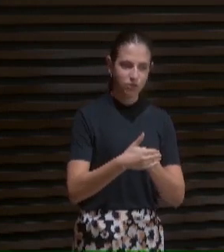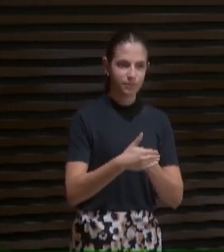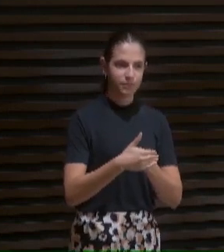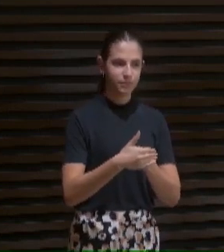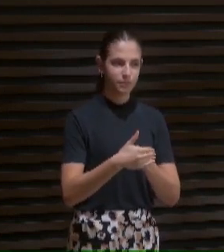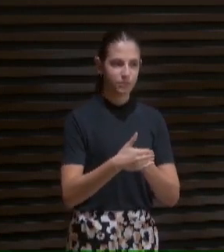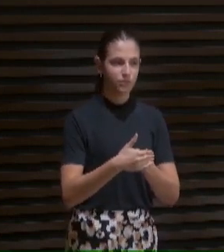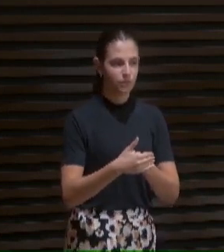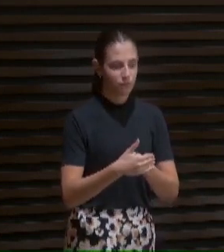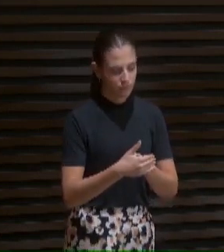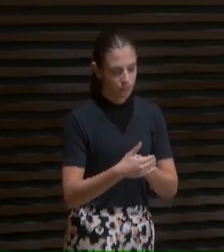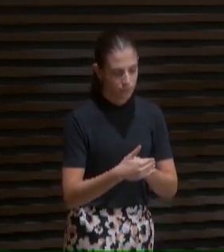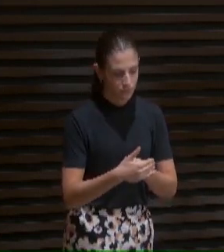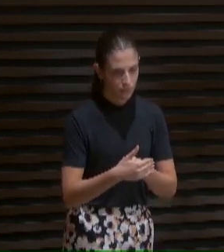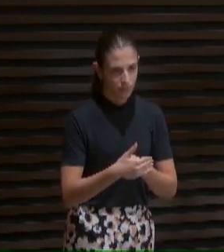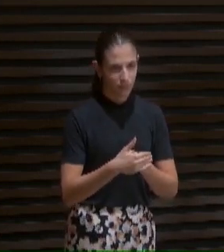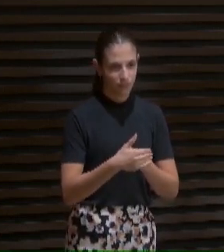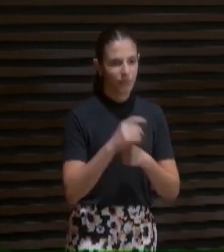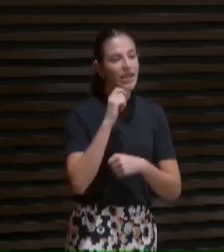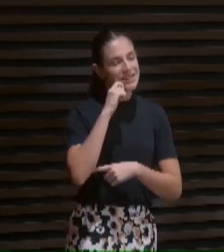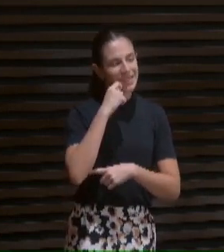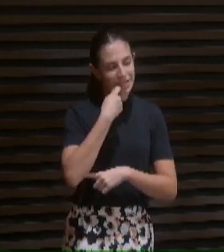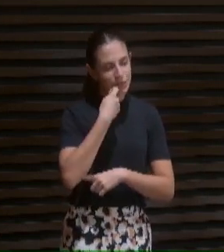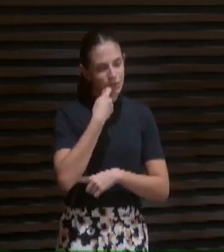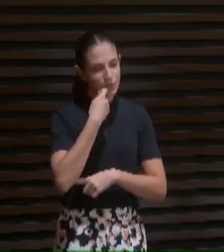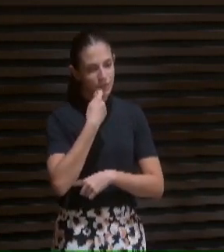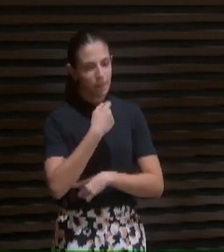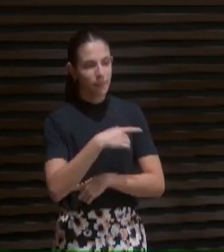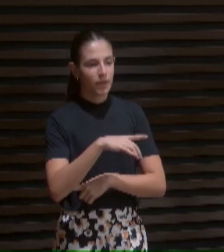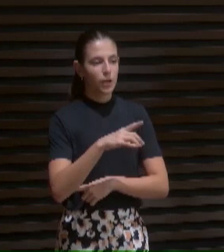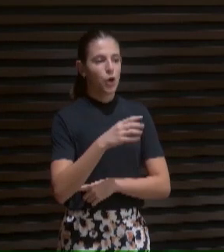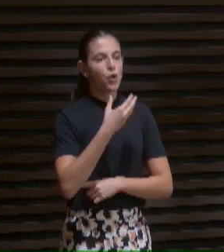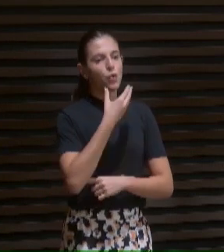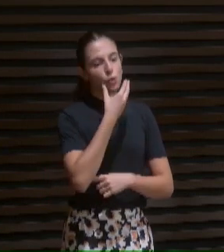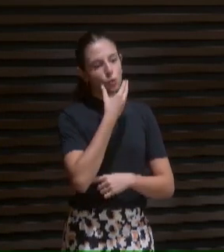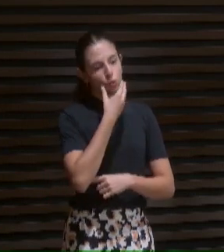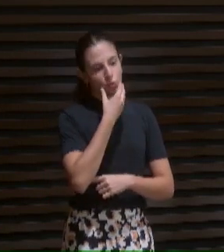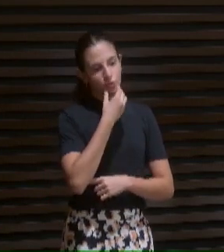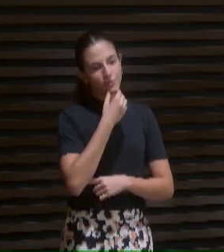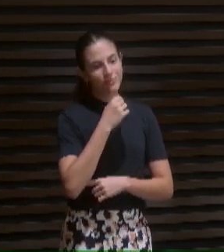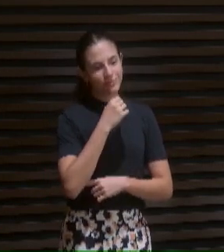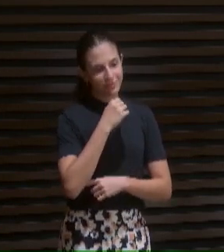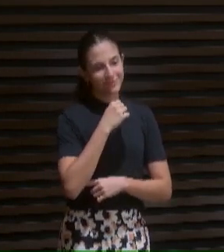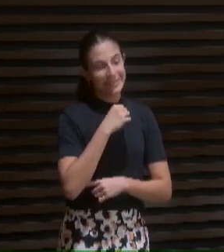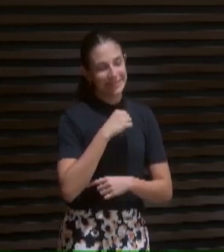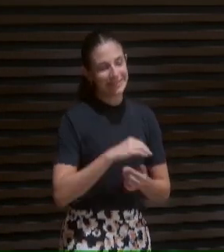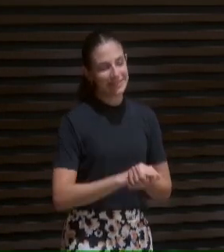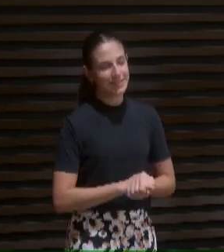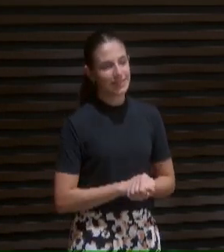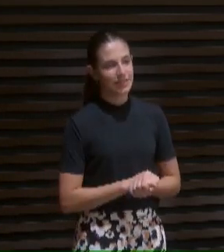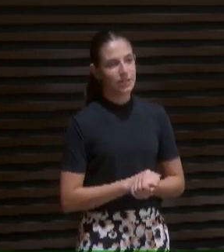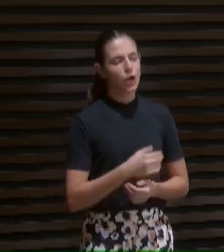ele traz uma pitada do Hermes. Ele foi